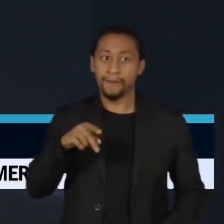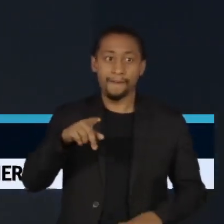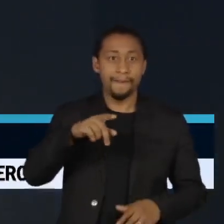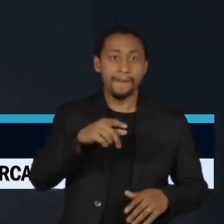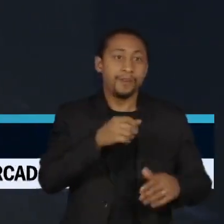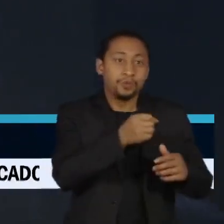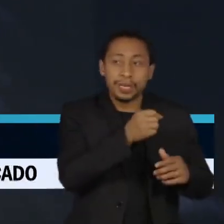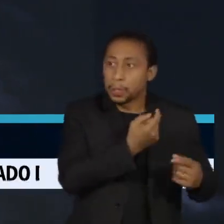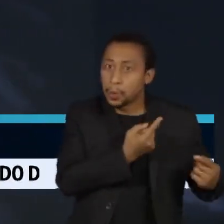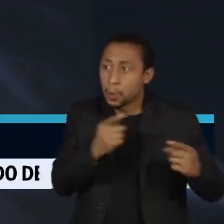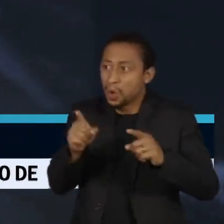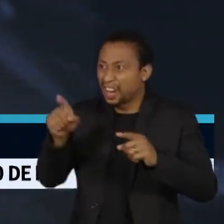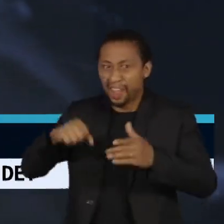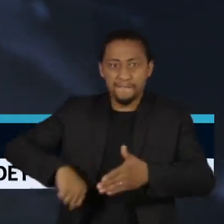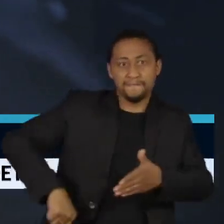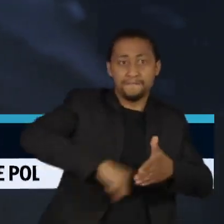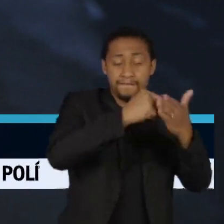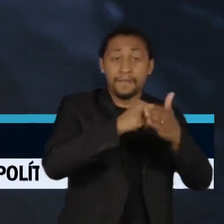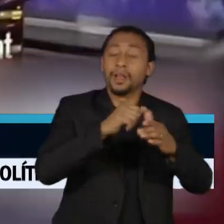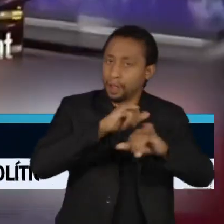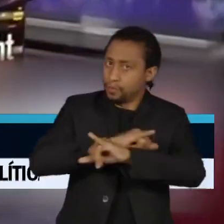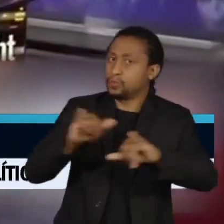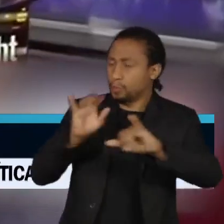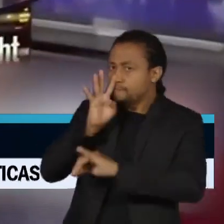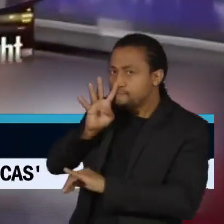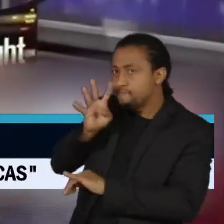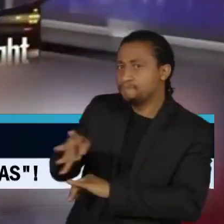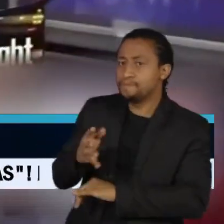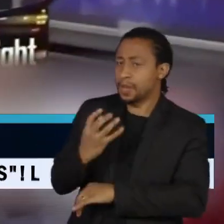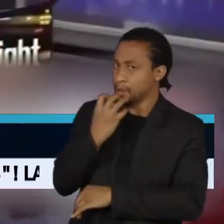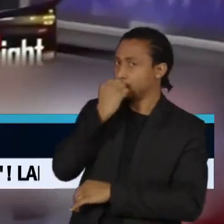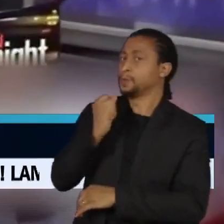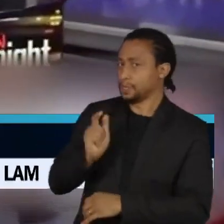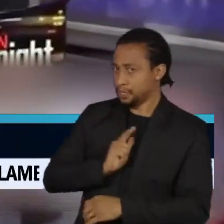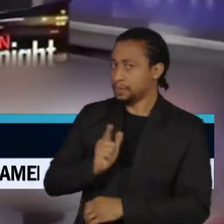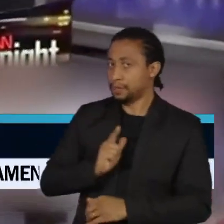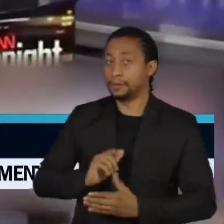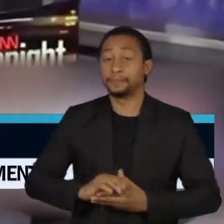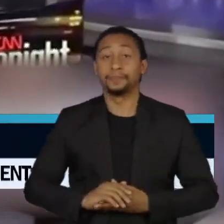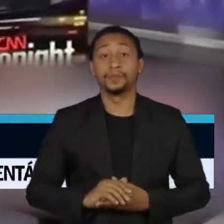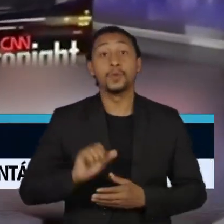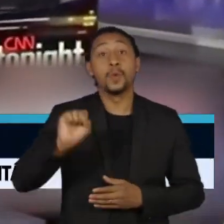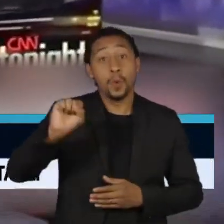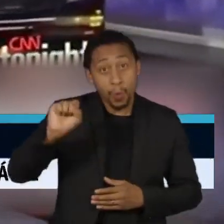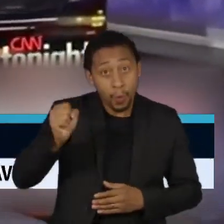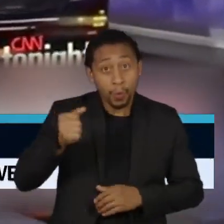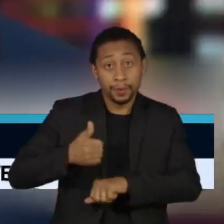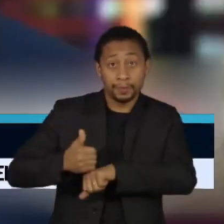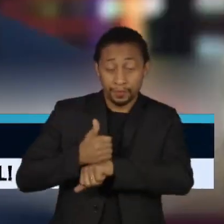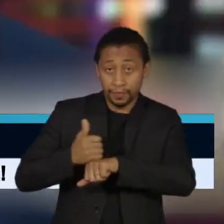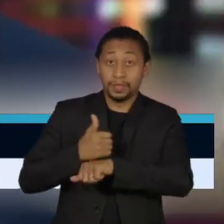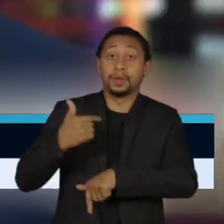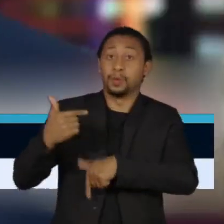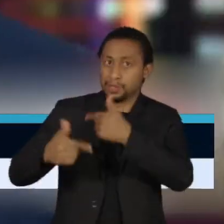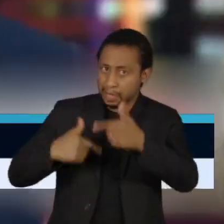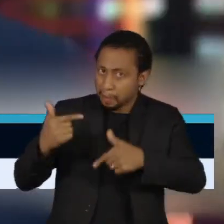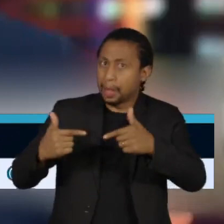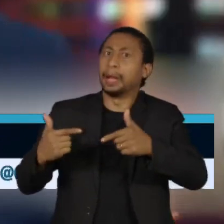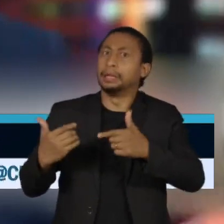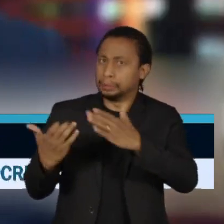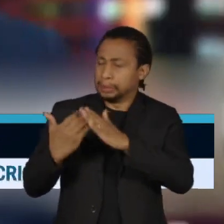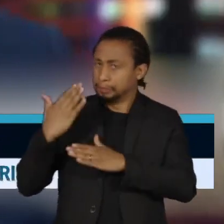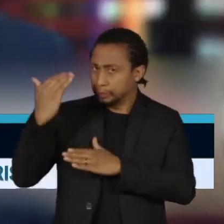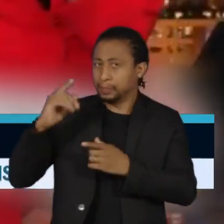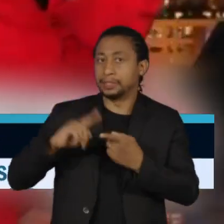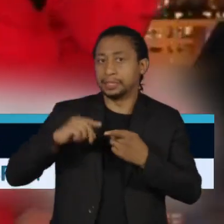acusam O Bilionário de censura oito profissionais da comunicação que trabalham em grandes empresas